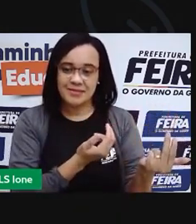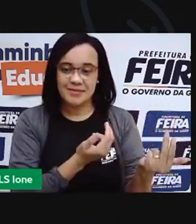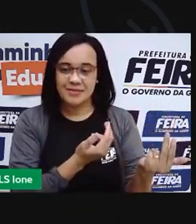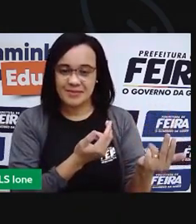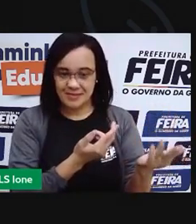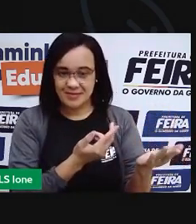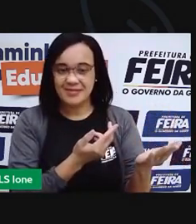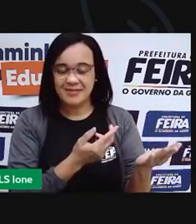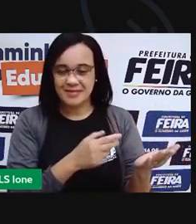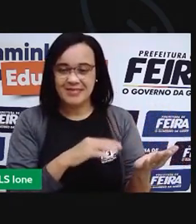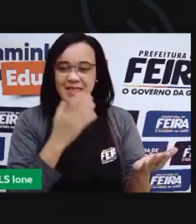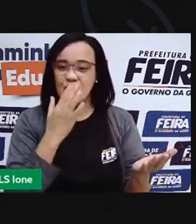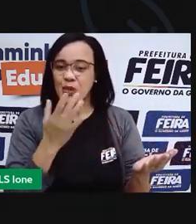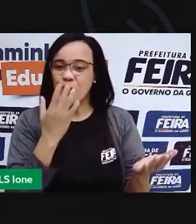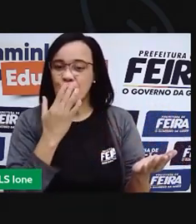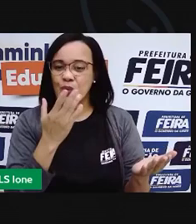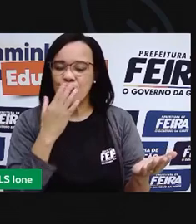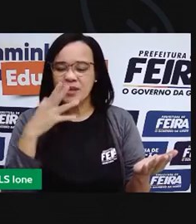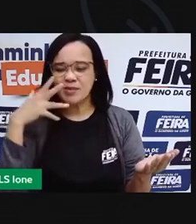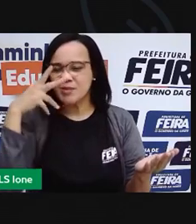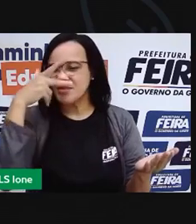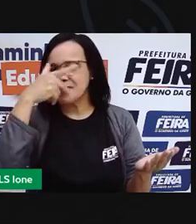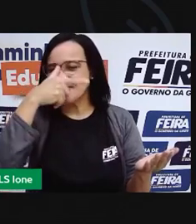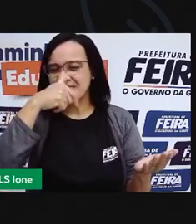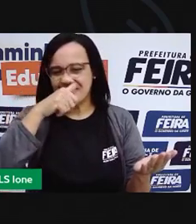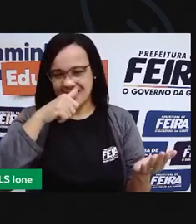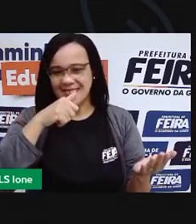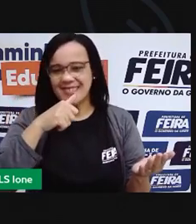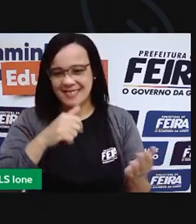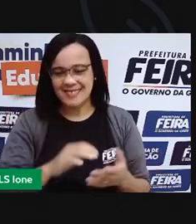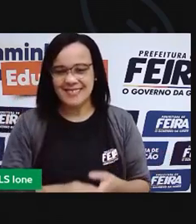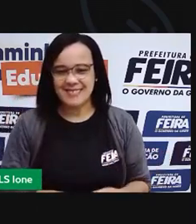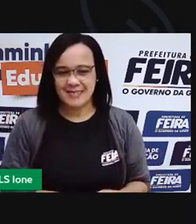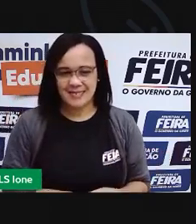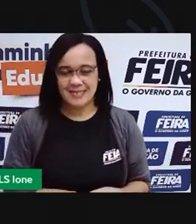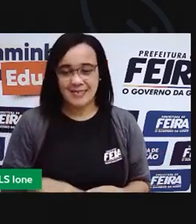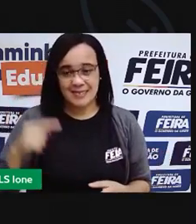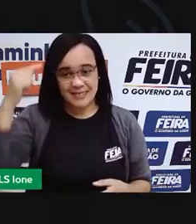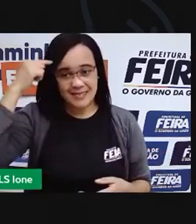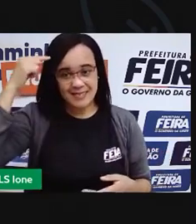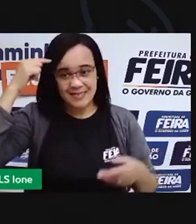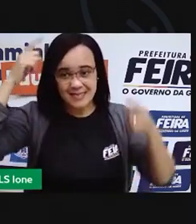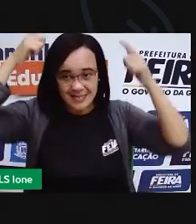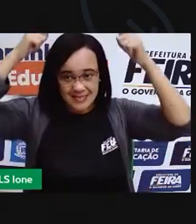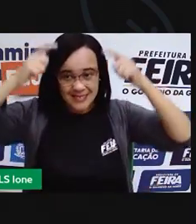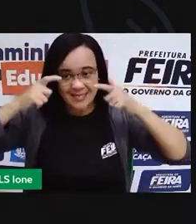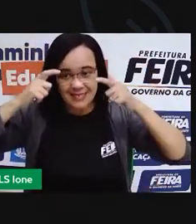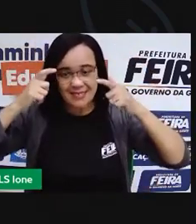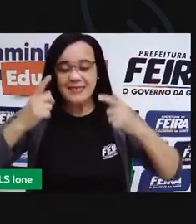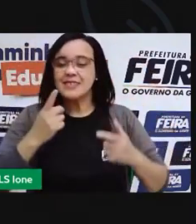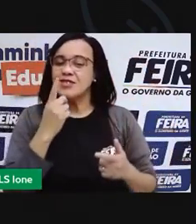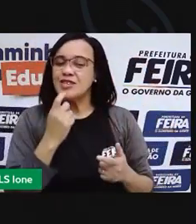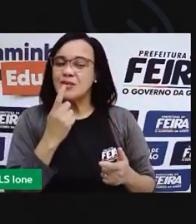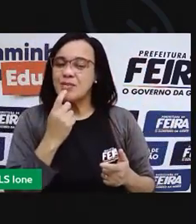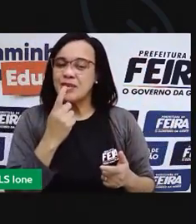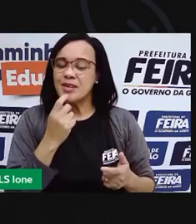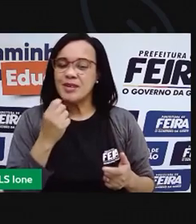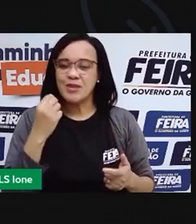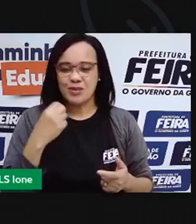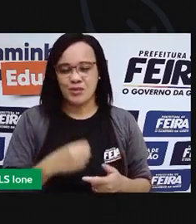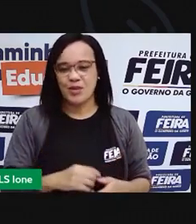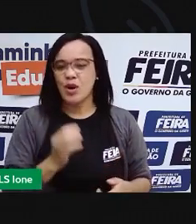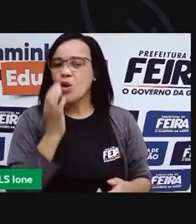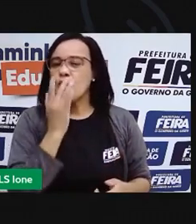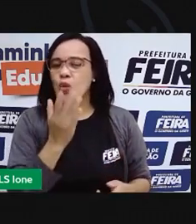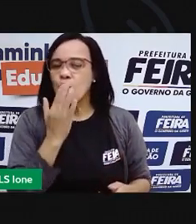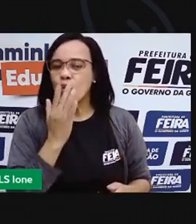Pinta, ó, vai ficar bem bonito. Não esquece que o gorro é vermelho, então você vai usar